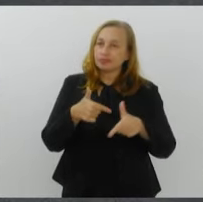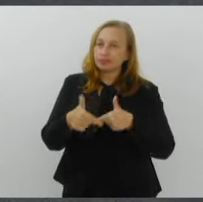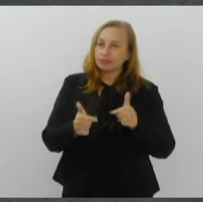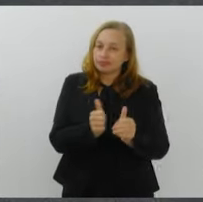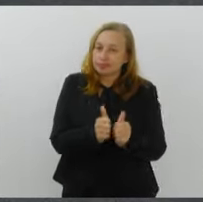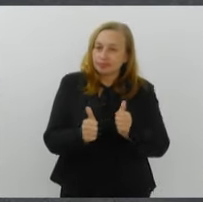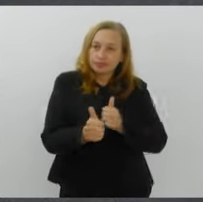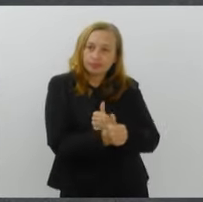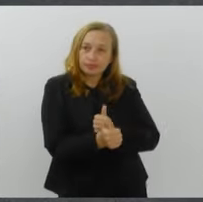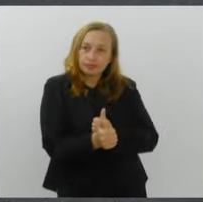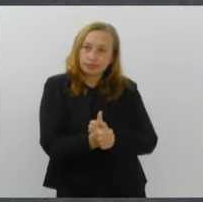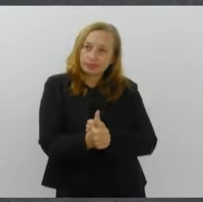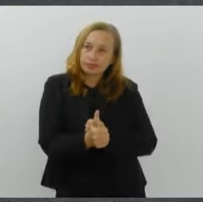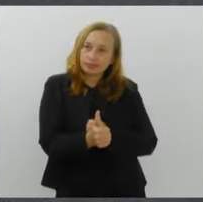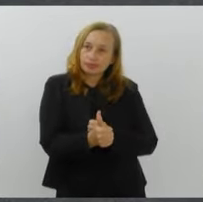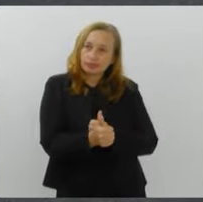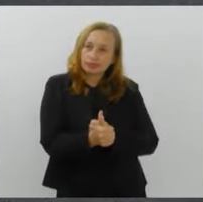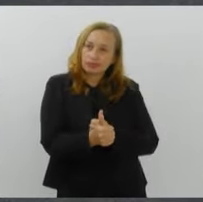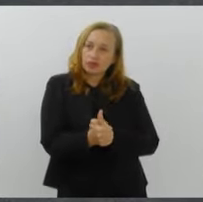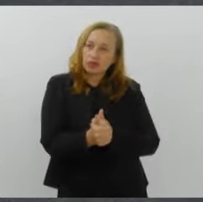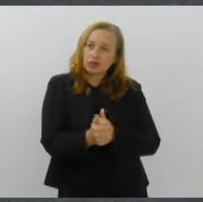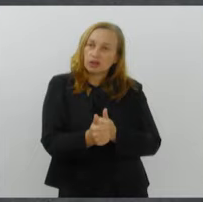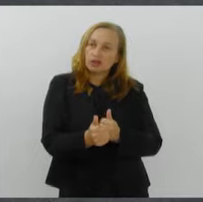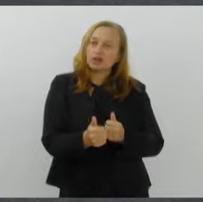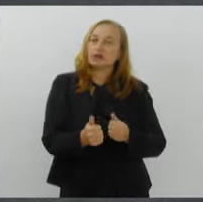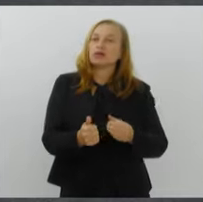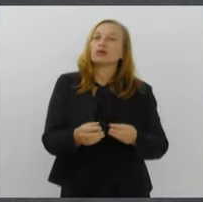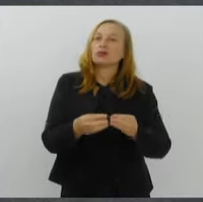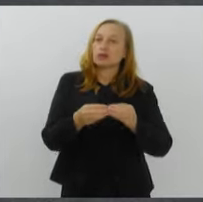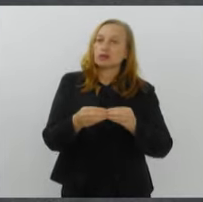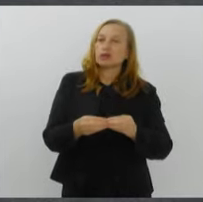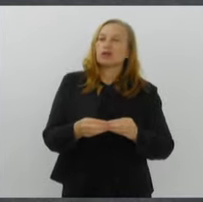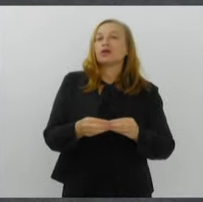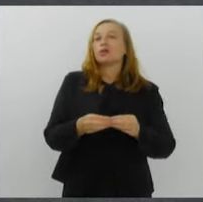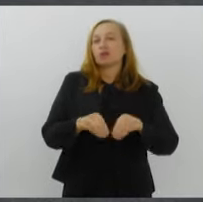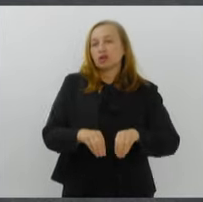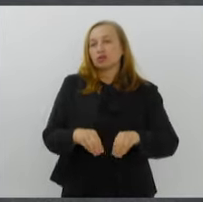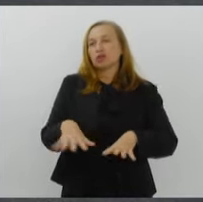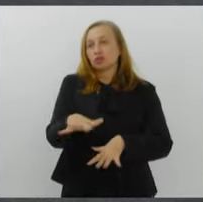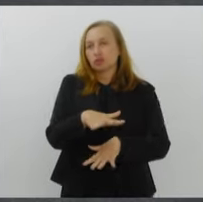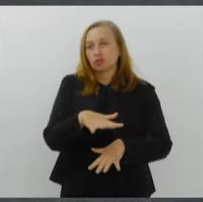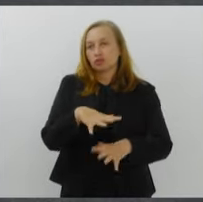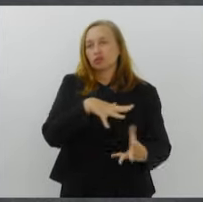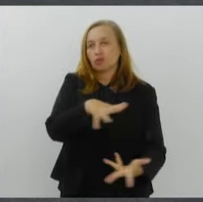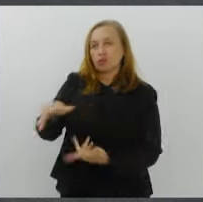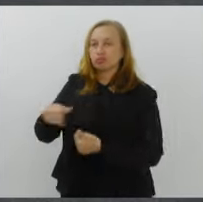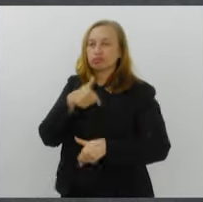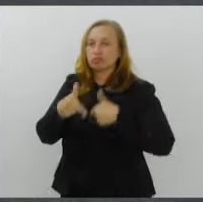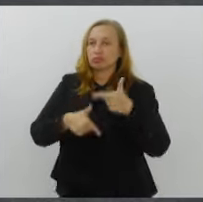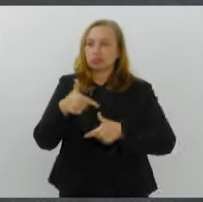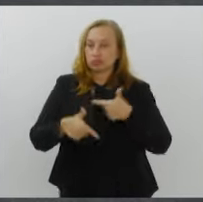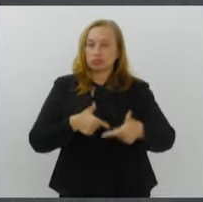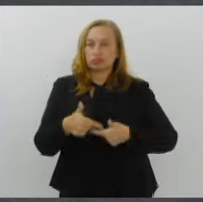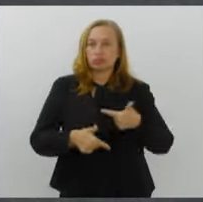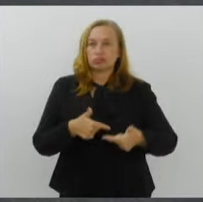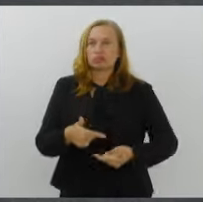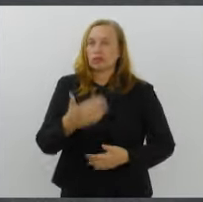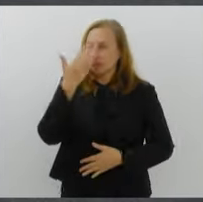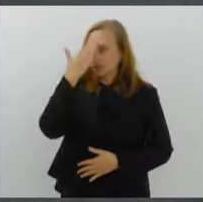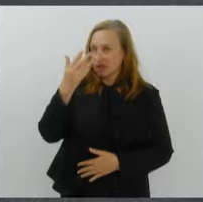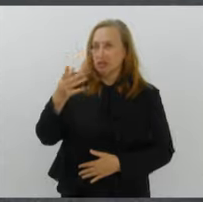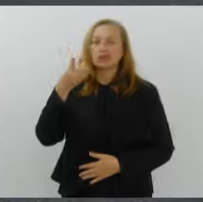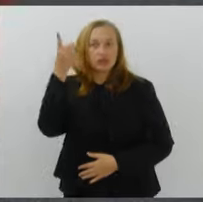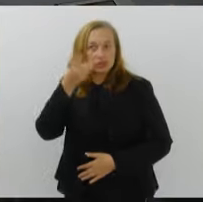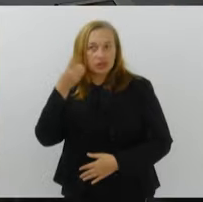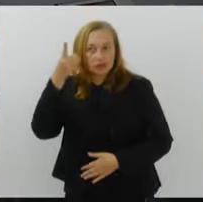de frente, expressando a precarização e a desregulamentação do mundo do trabalho, contra a qual a nossa mandata se insurge veementemente. Obrigada,